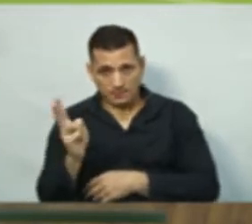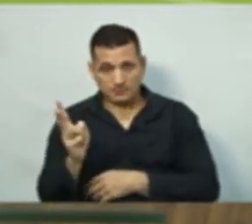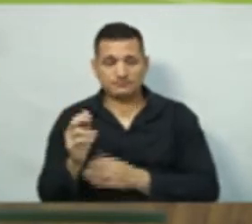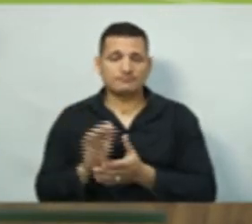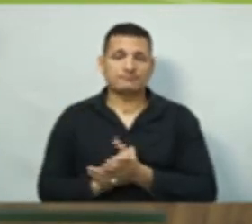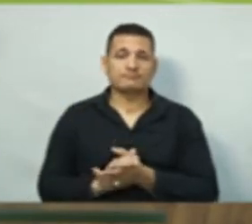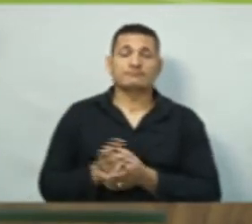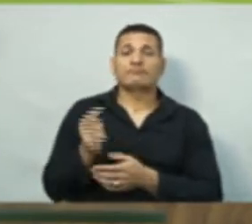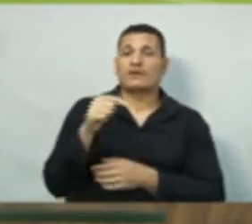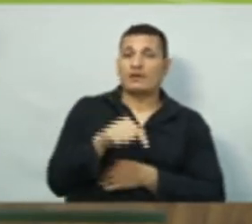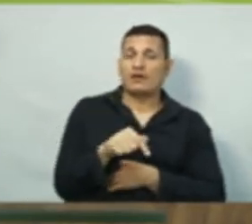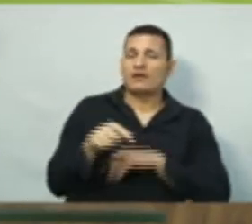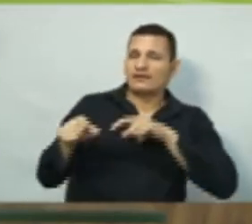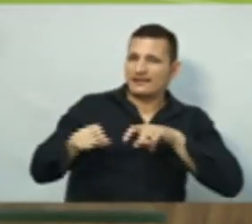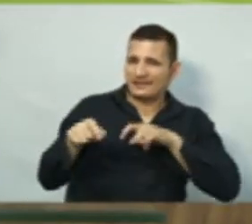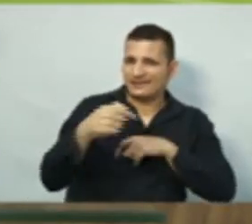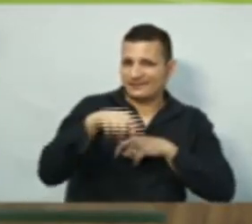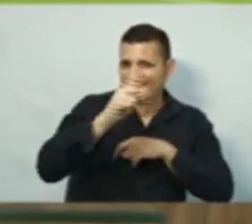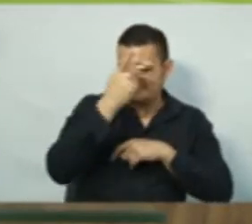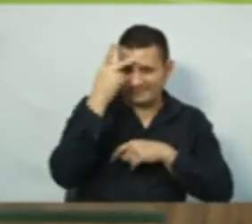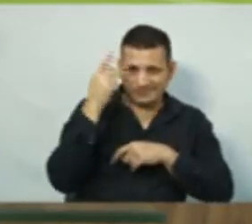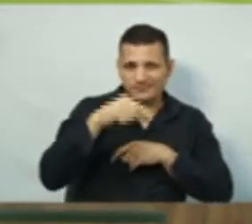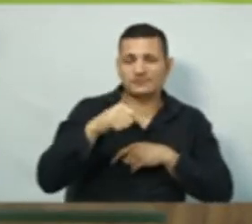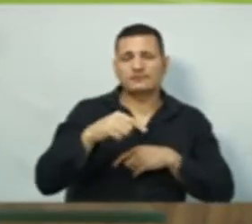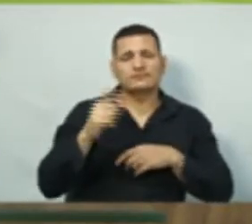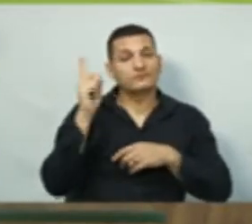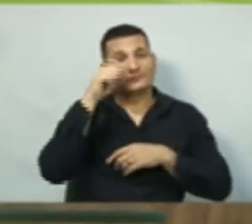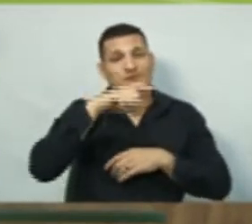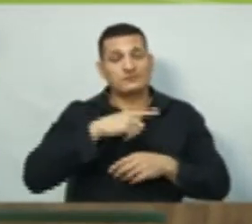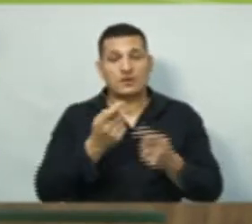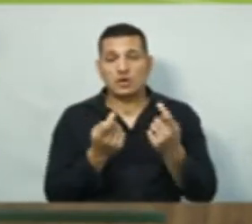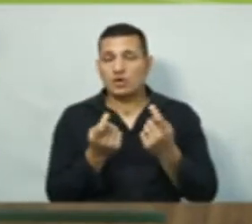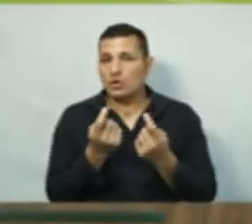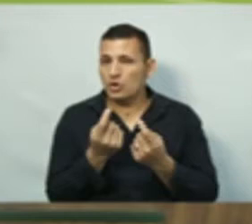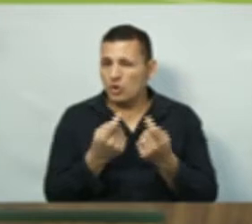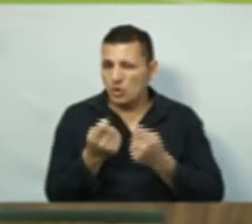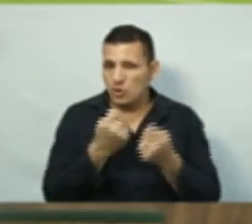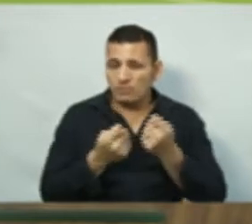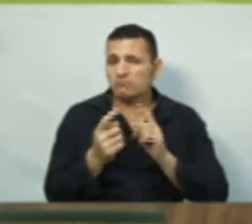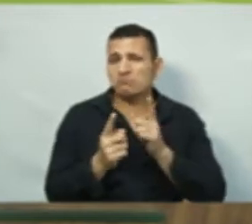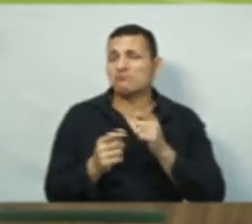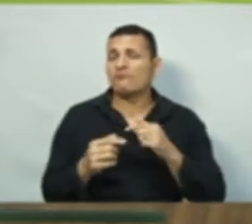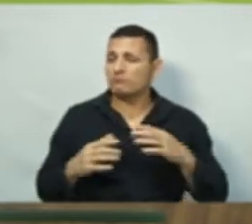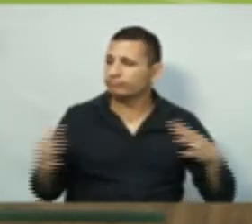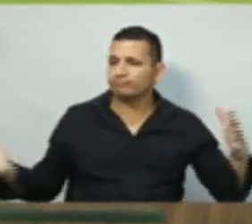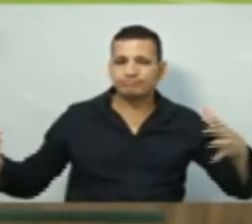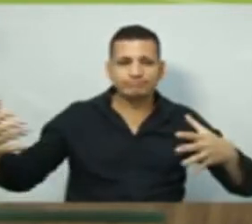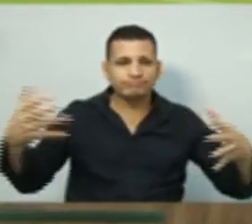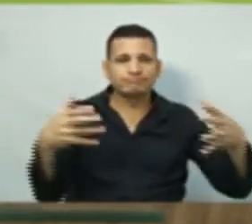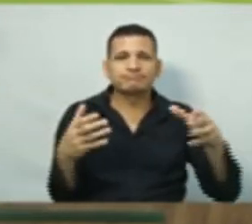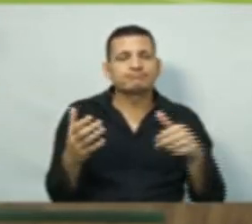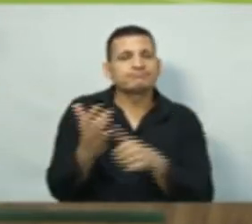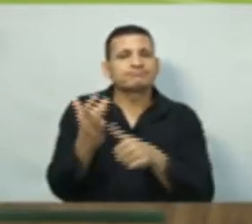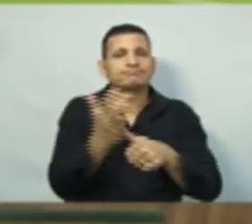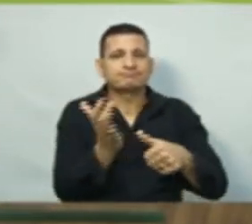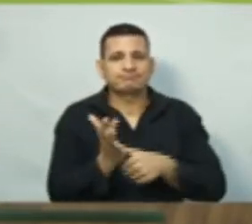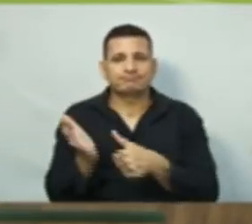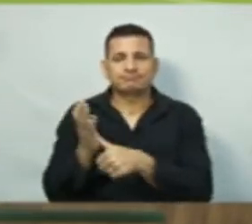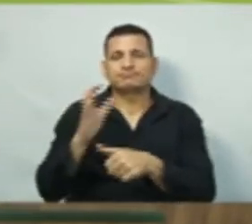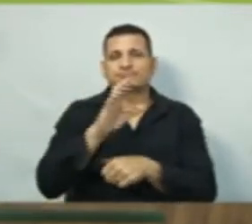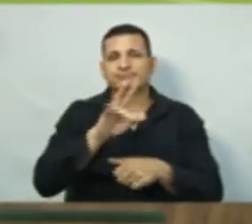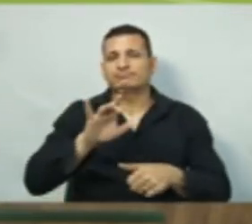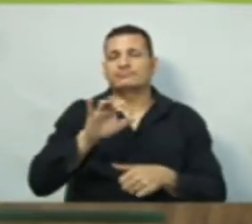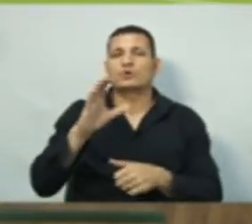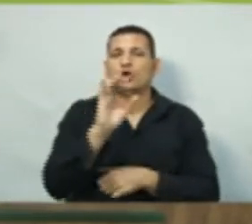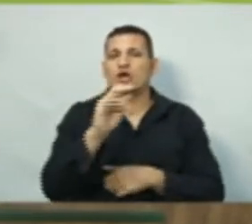dificuldades econômicas que têm, vão falar, não, vamos nos associar, vamos montar uma cooperativa. E